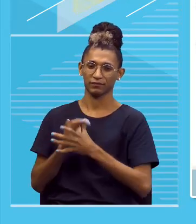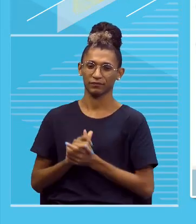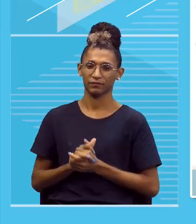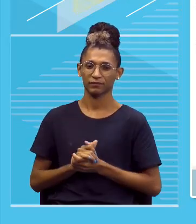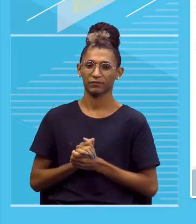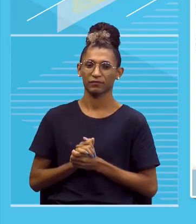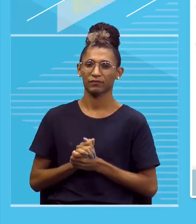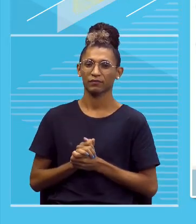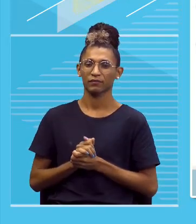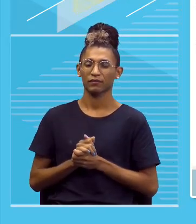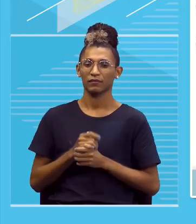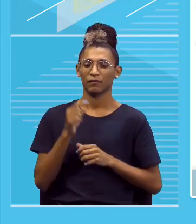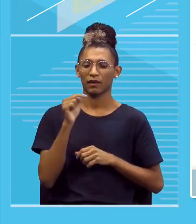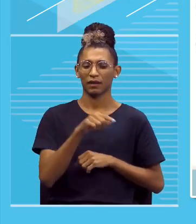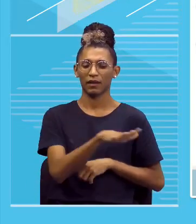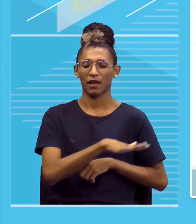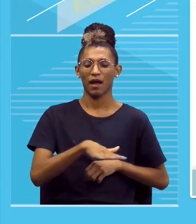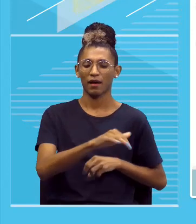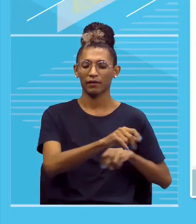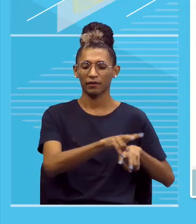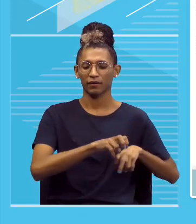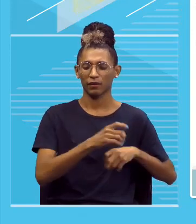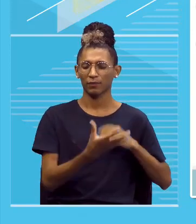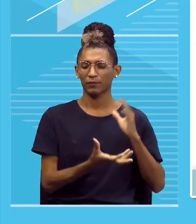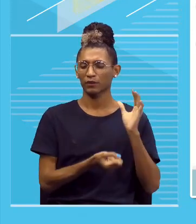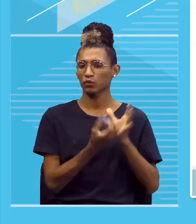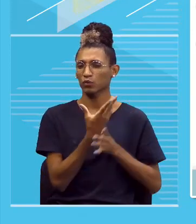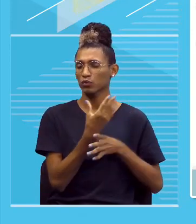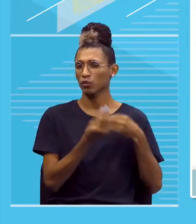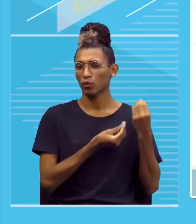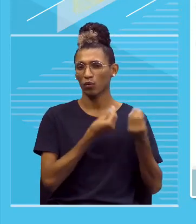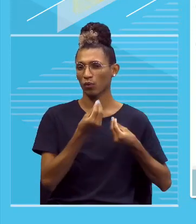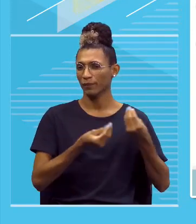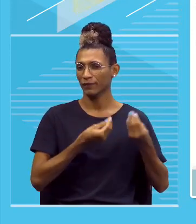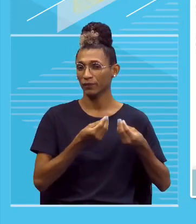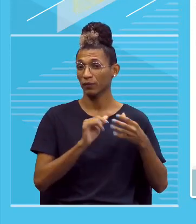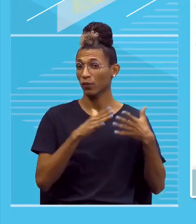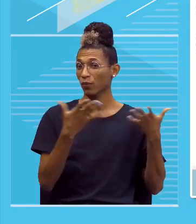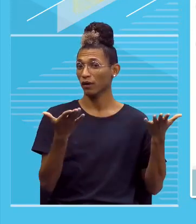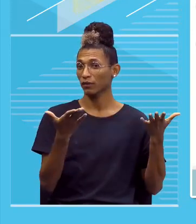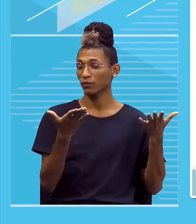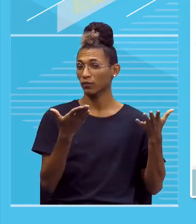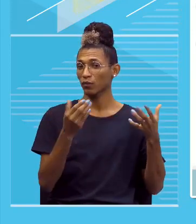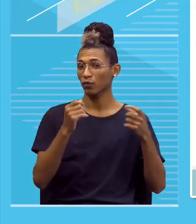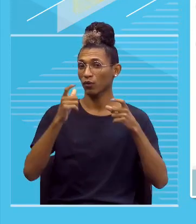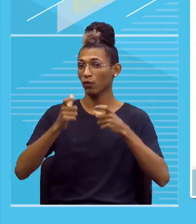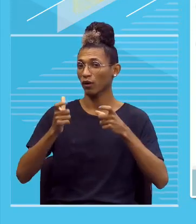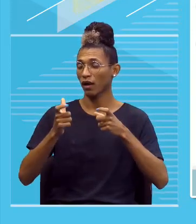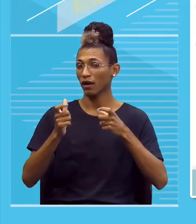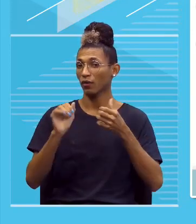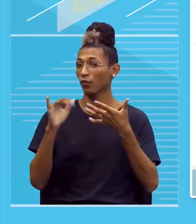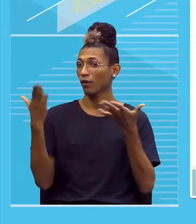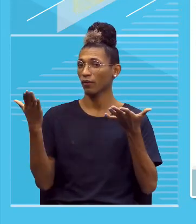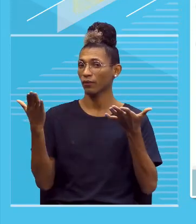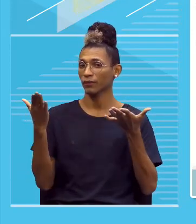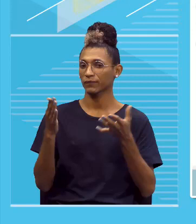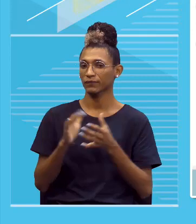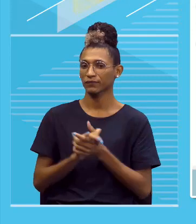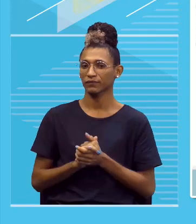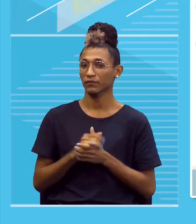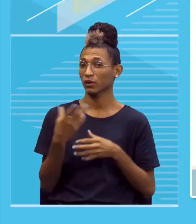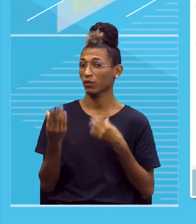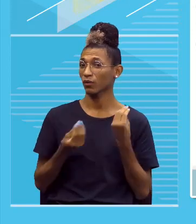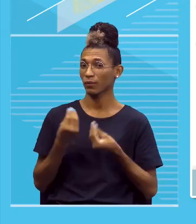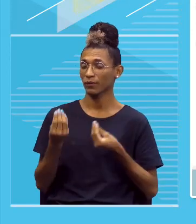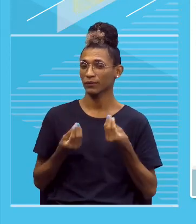Como se produz no campo quando para onde vai de